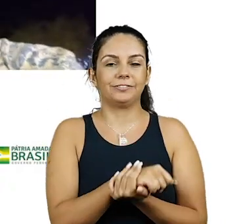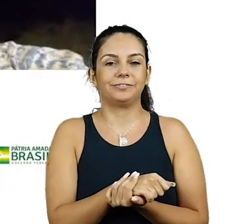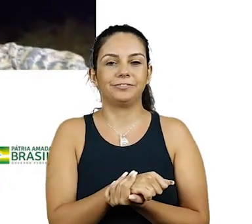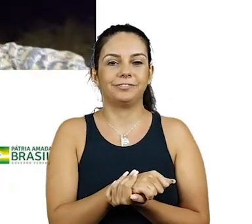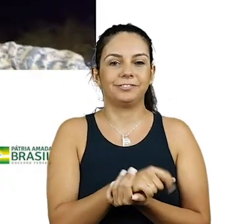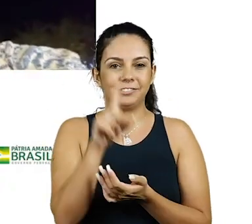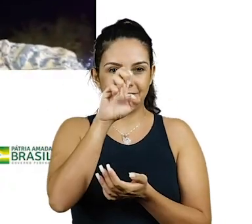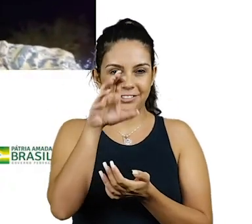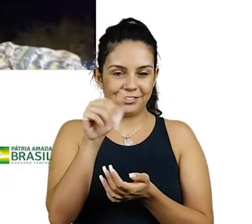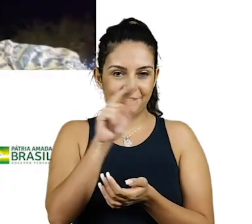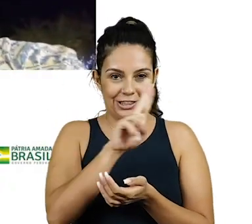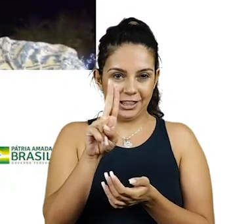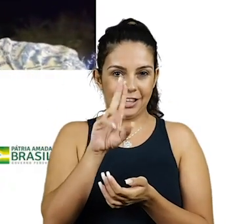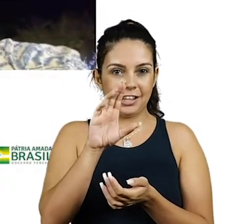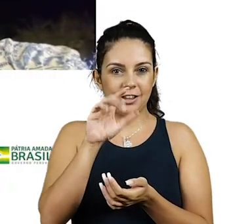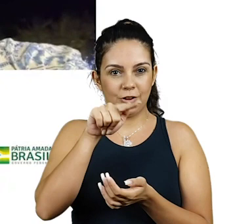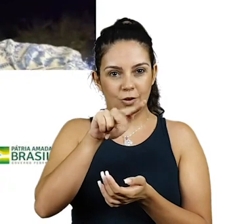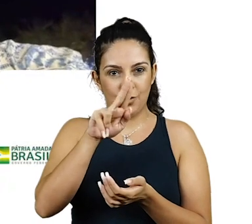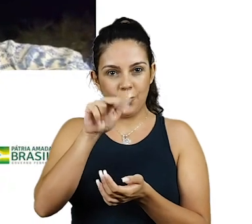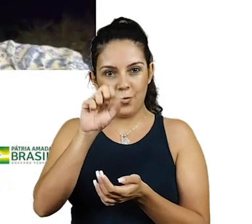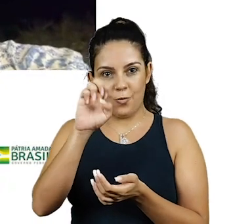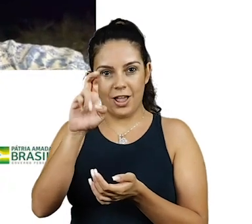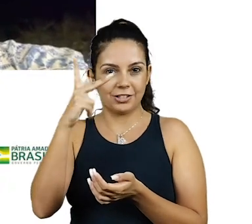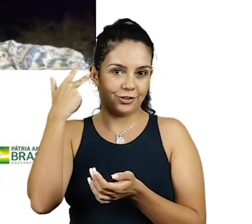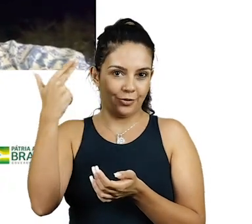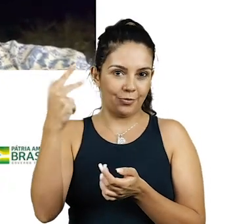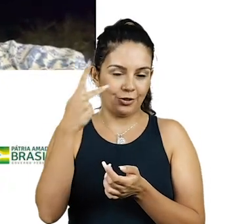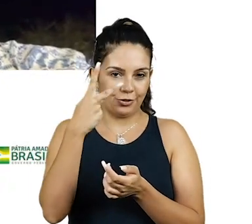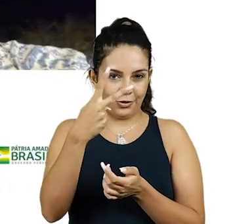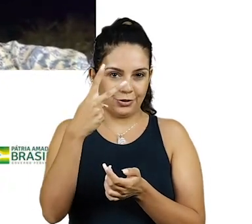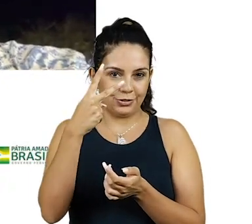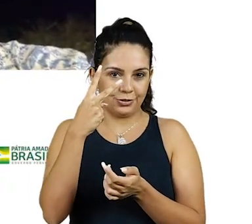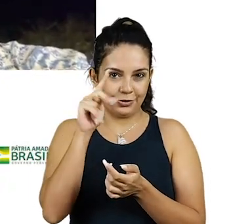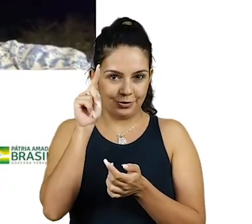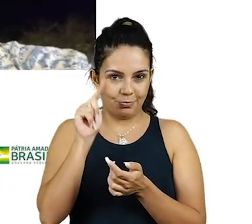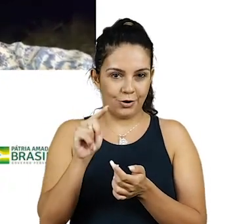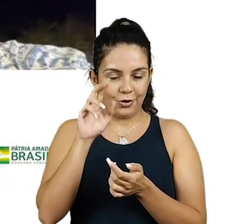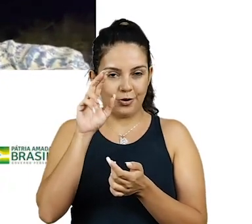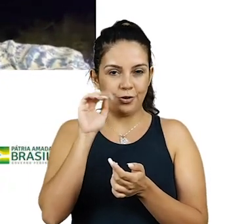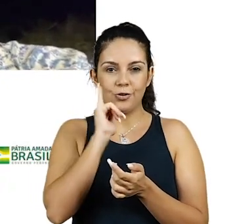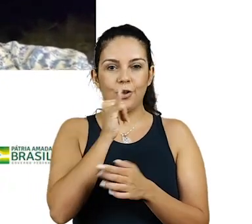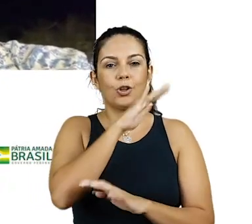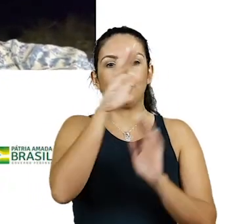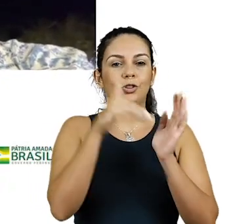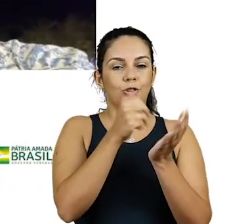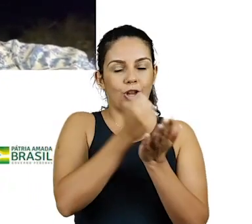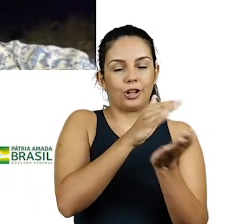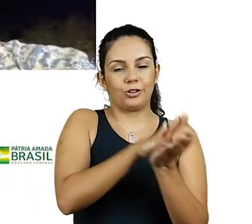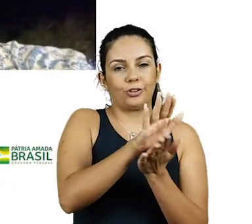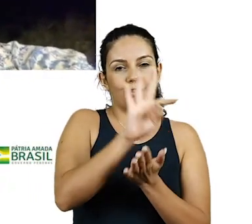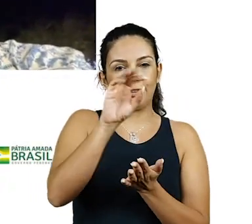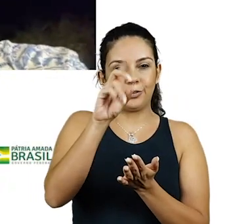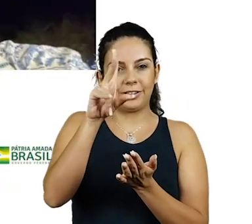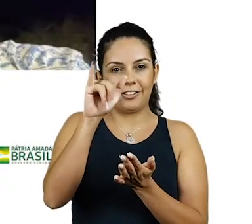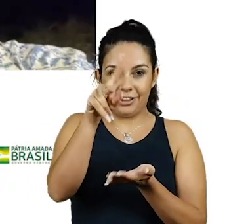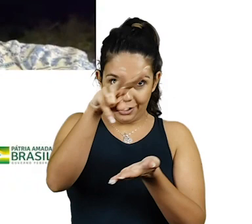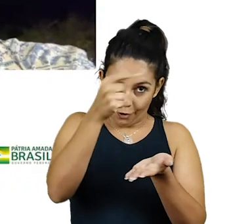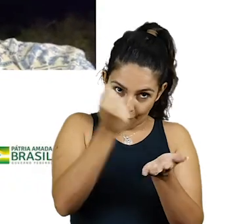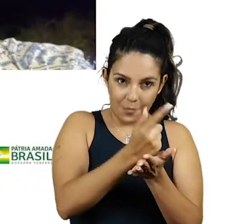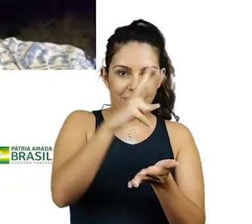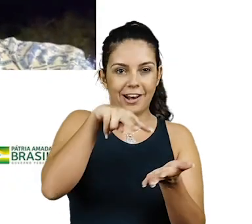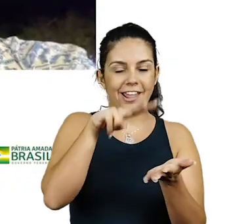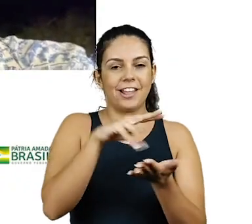Zeca Camargo, chamado Quase Normal, Contos, da editora Todavia. Comprem, esse aí.